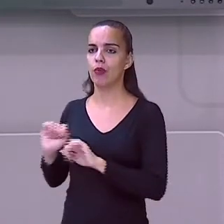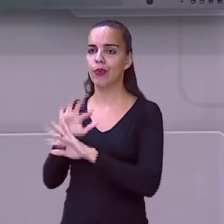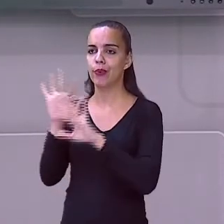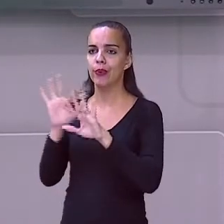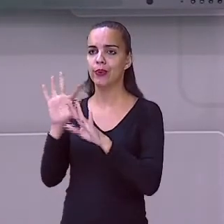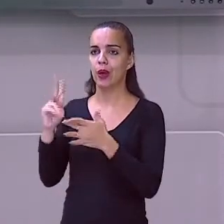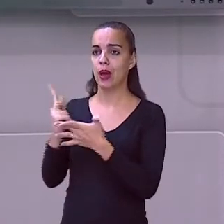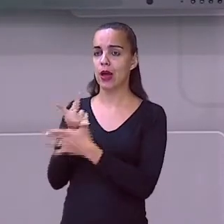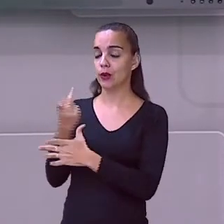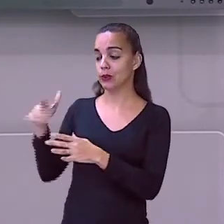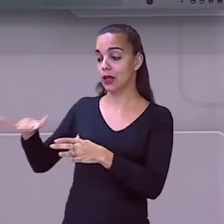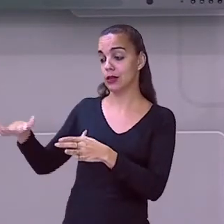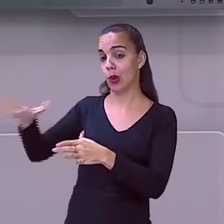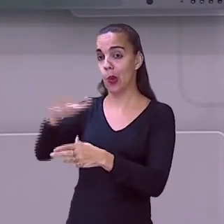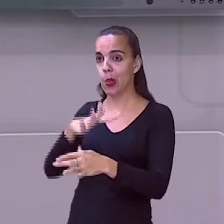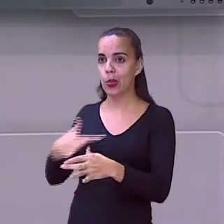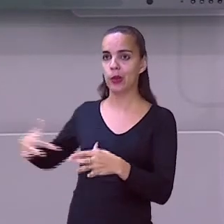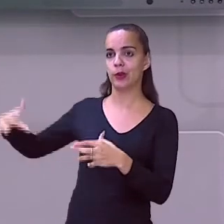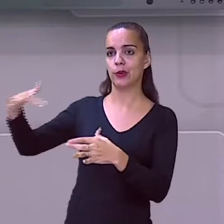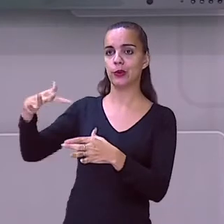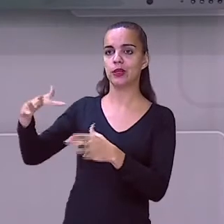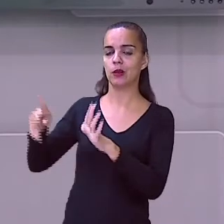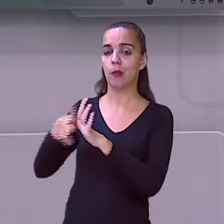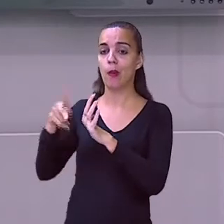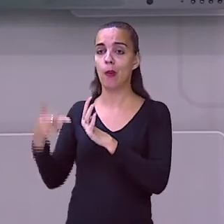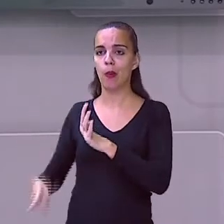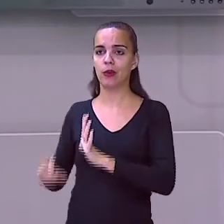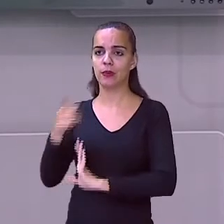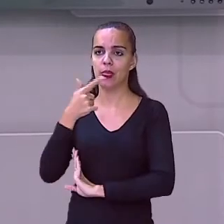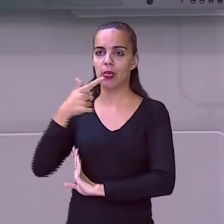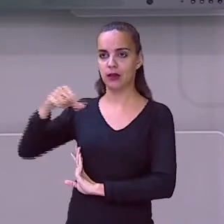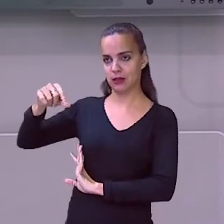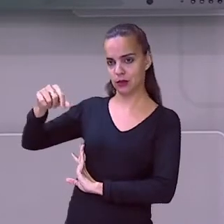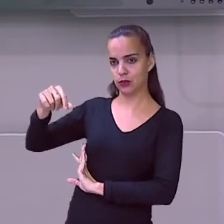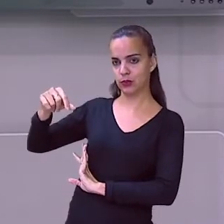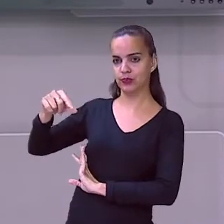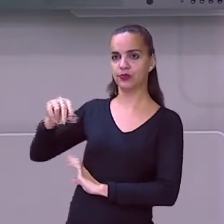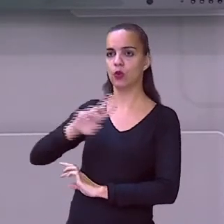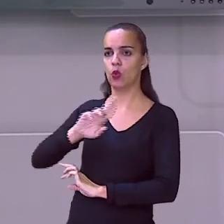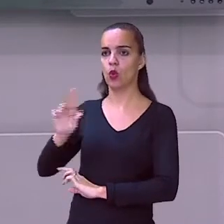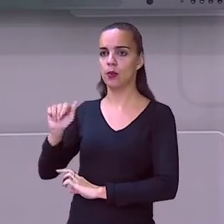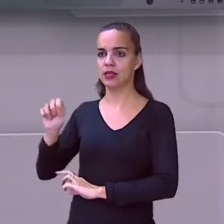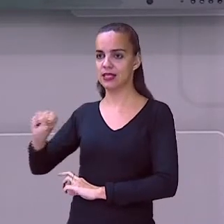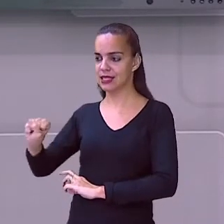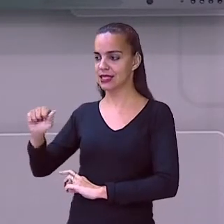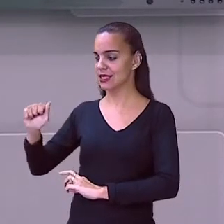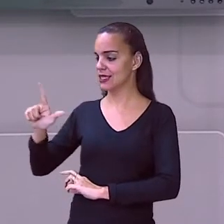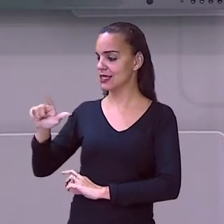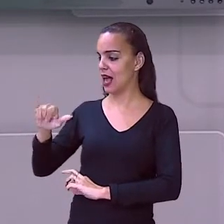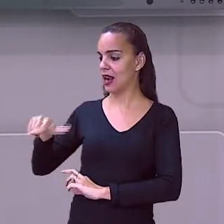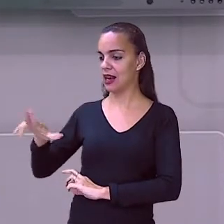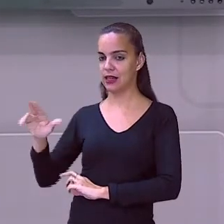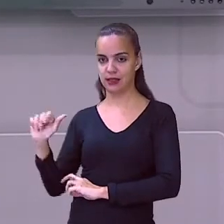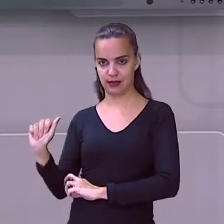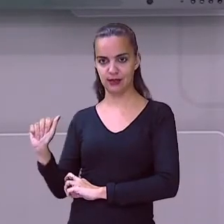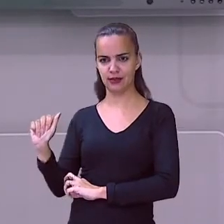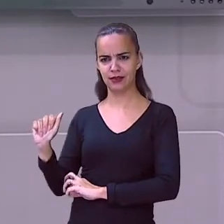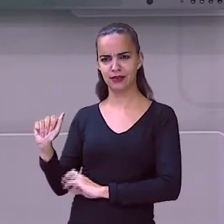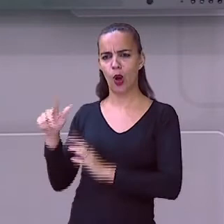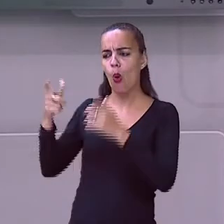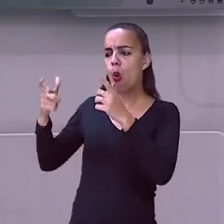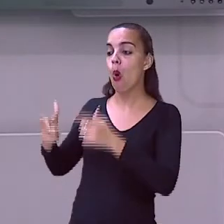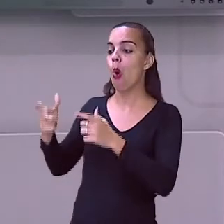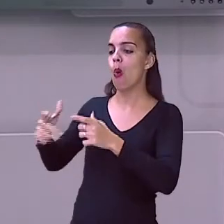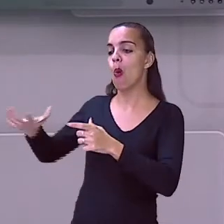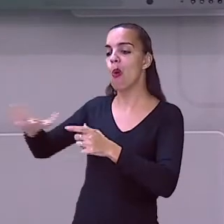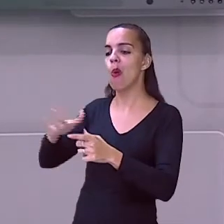acontecendo num ambiente, no local denominado salina. A salina é o